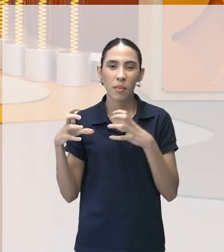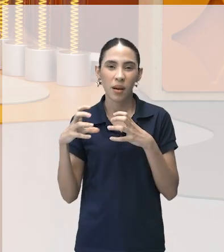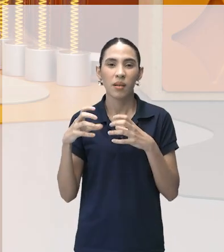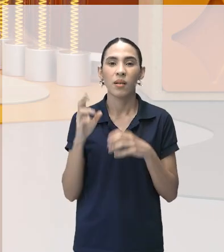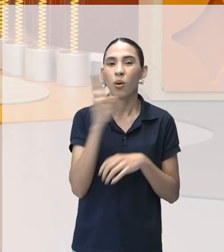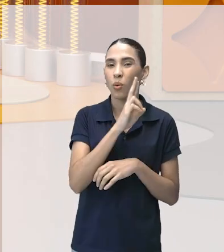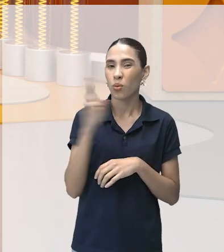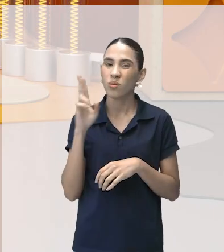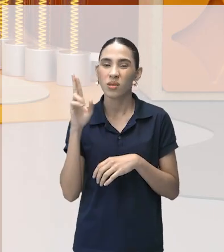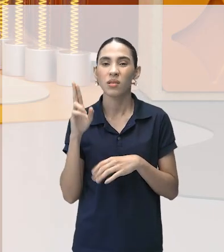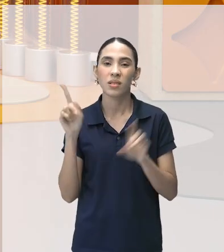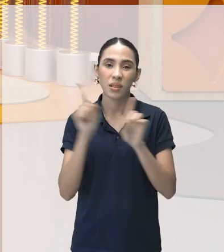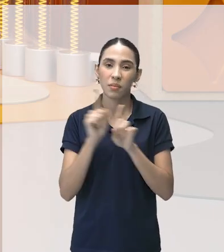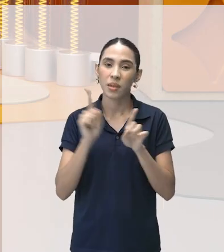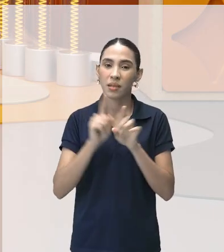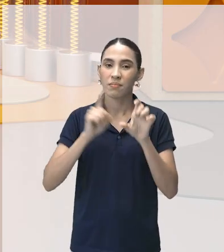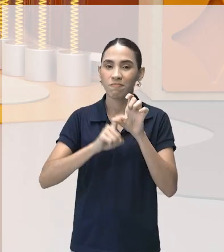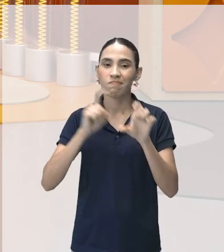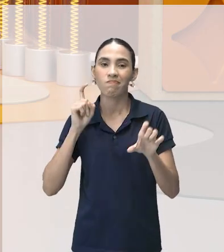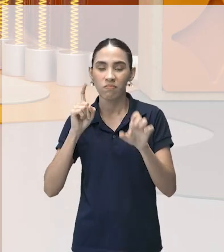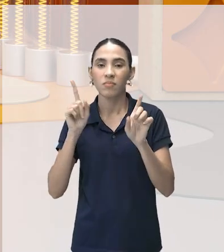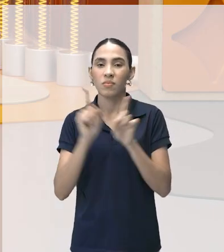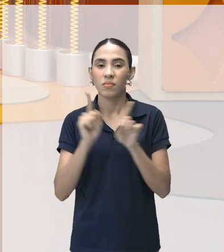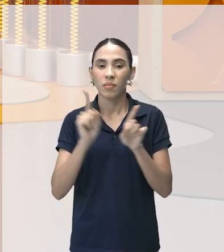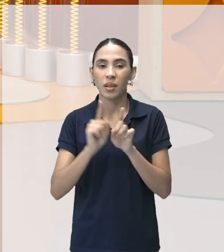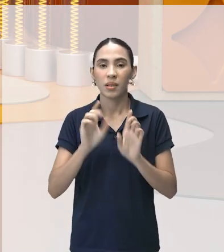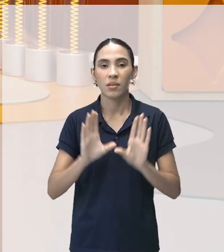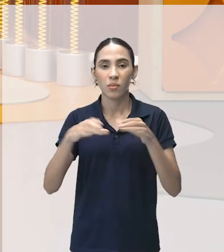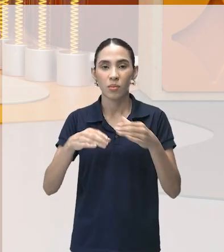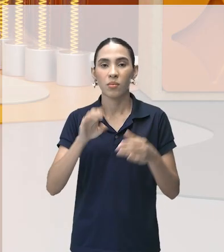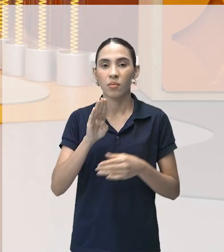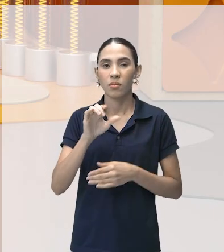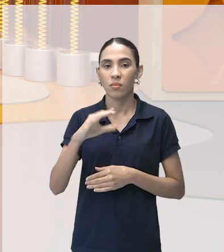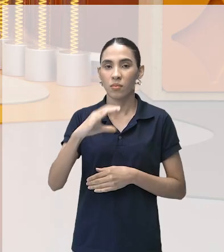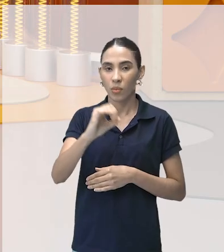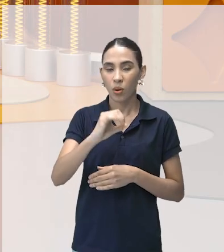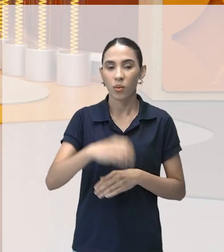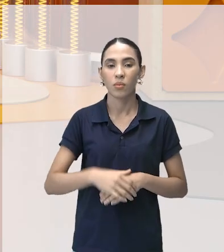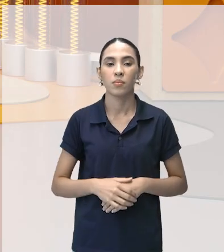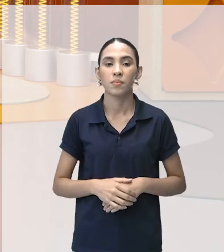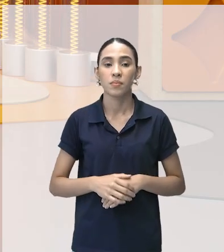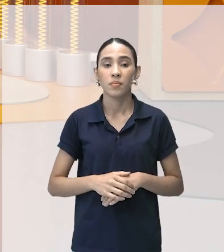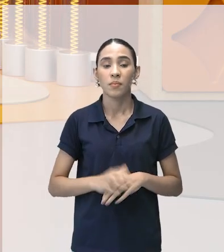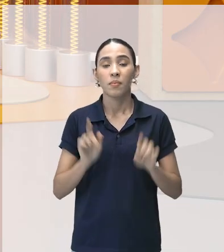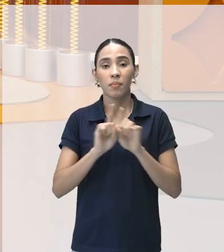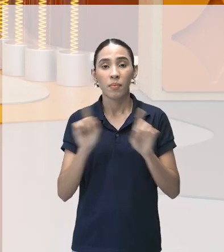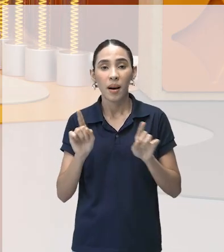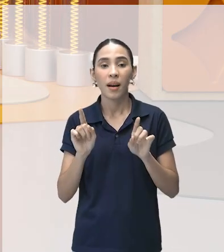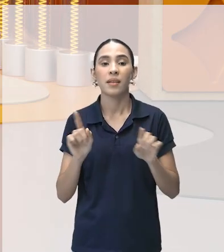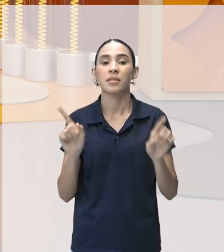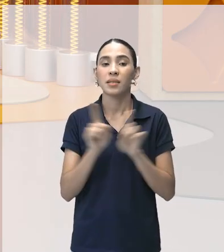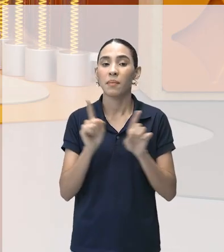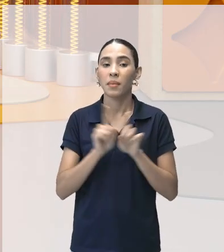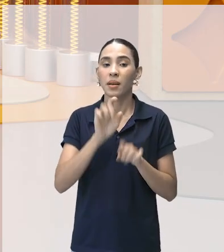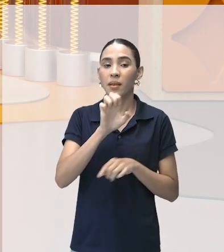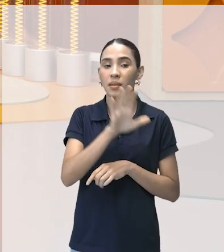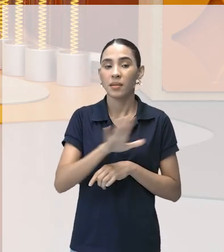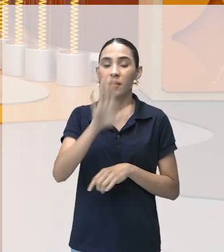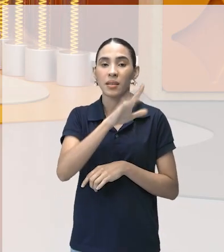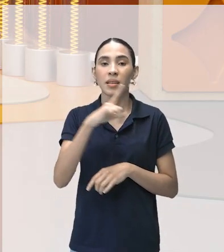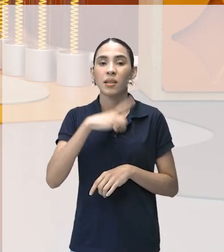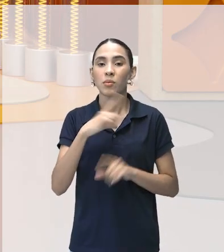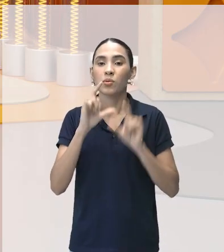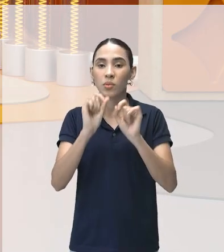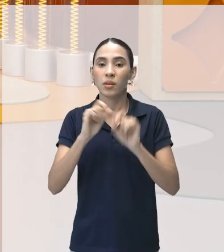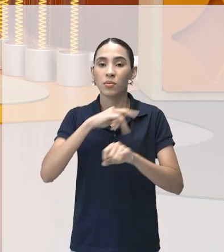a Rússia, provavelmente realmente já saiu aí da comunidade dos estados independentes. Mas além dos países europeus, também